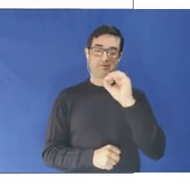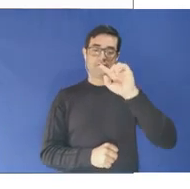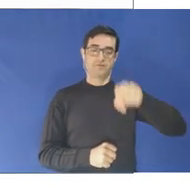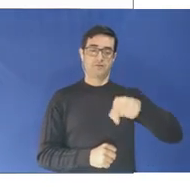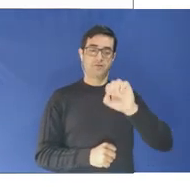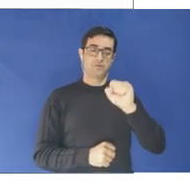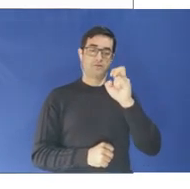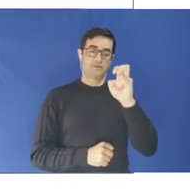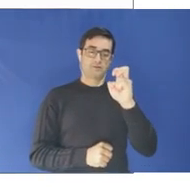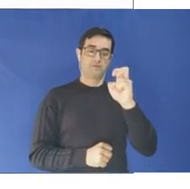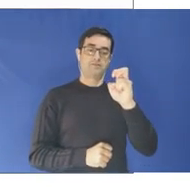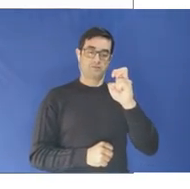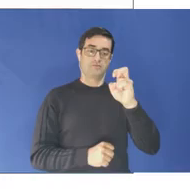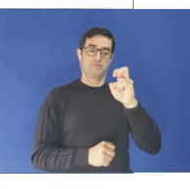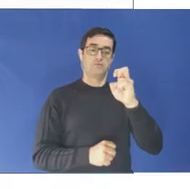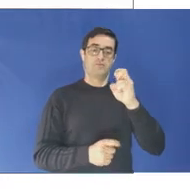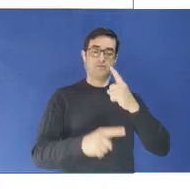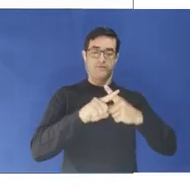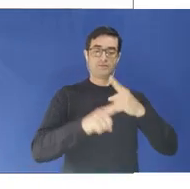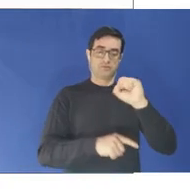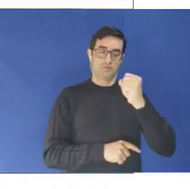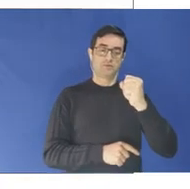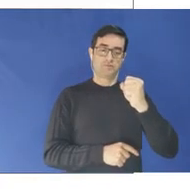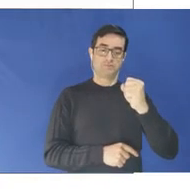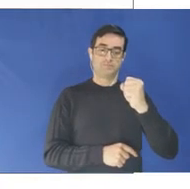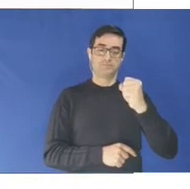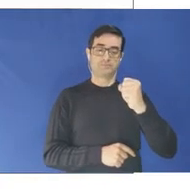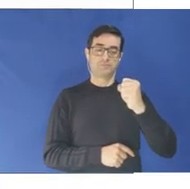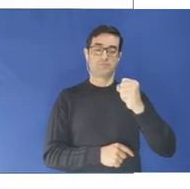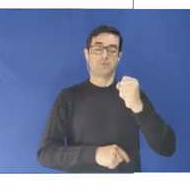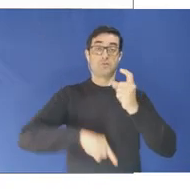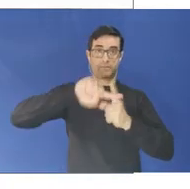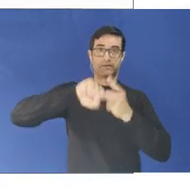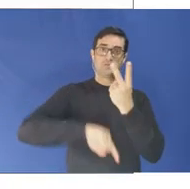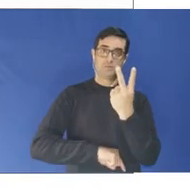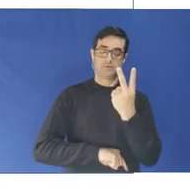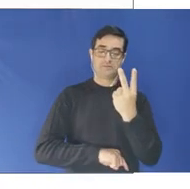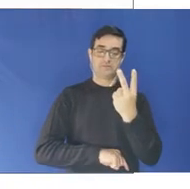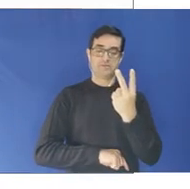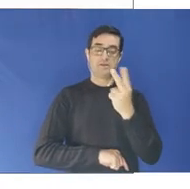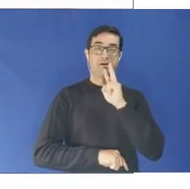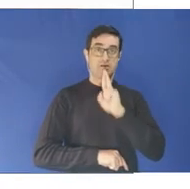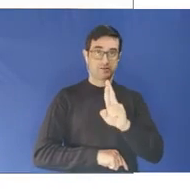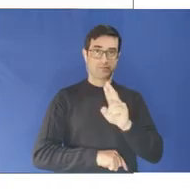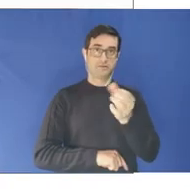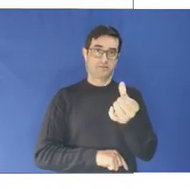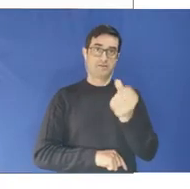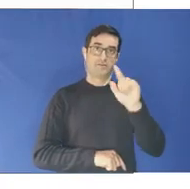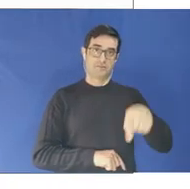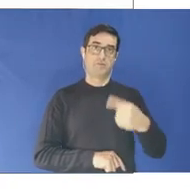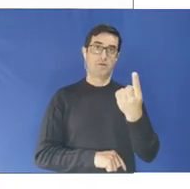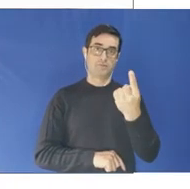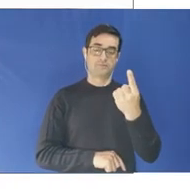vezes 0,85, mais 2, 6,1. Eu quero chamar atenção aqui para o bário.